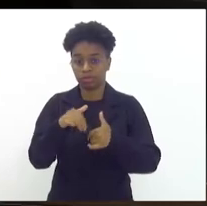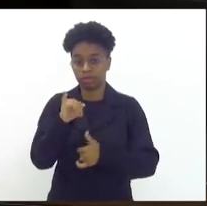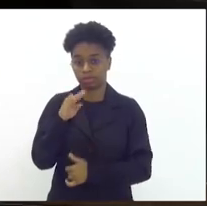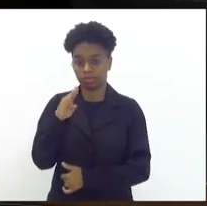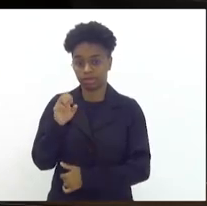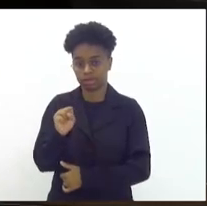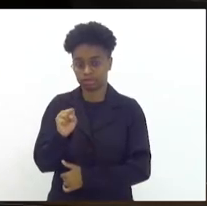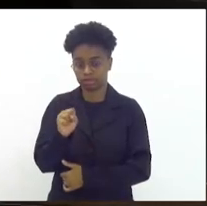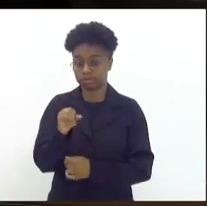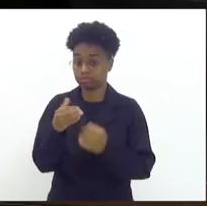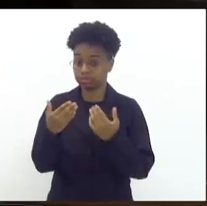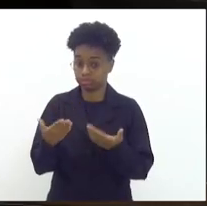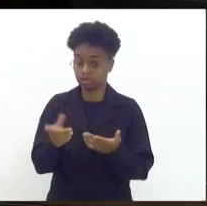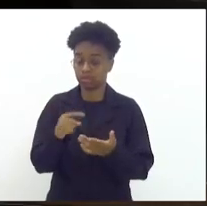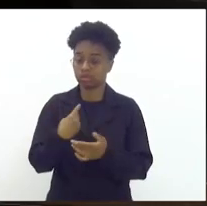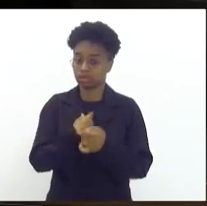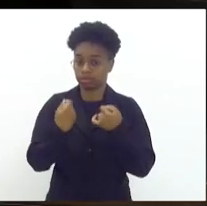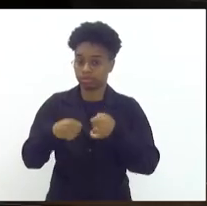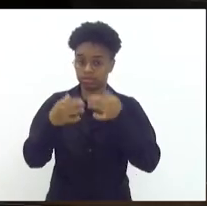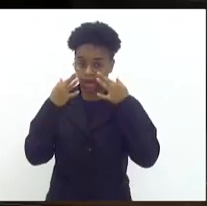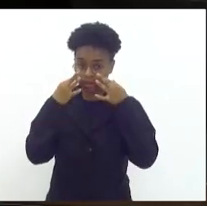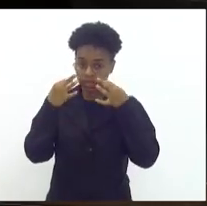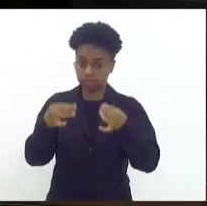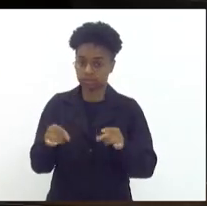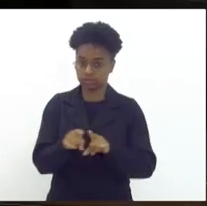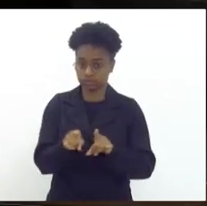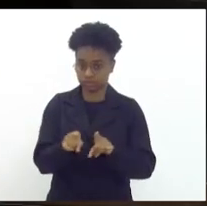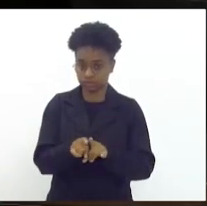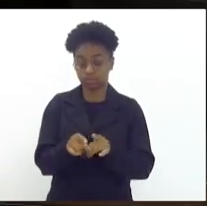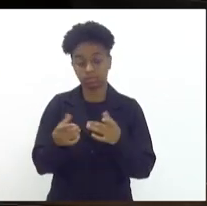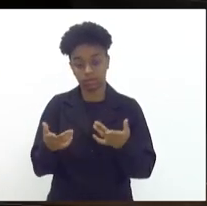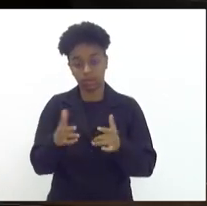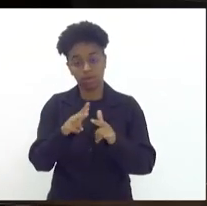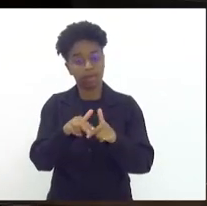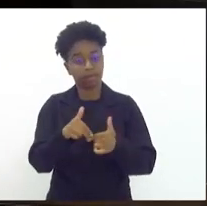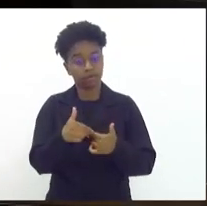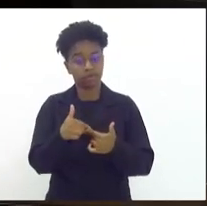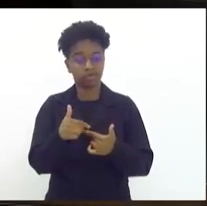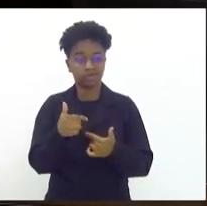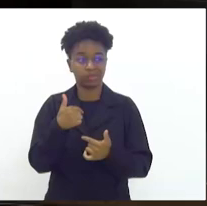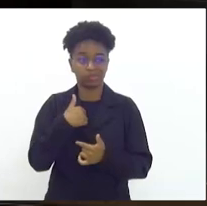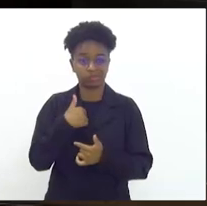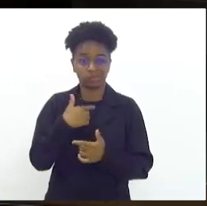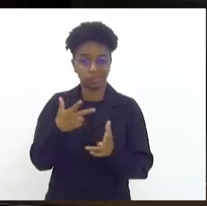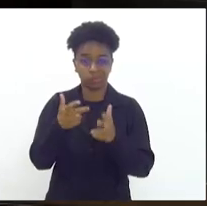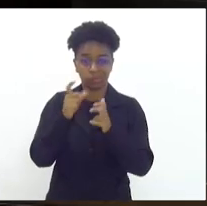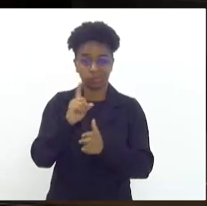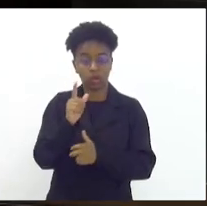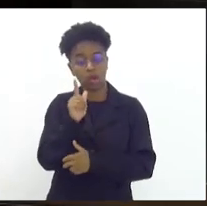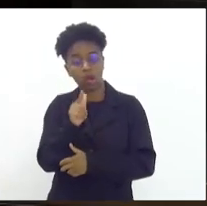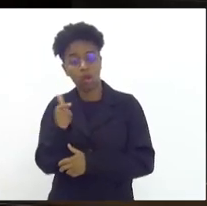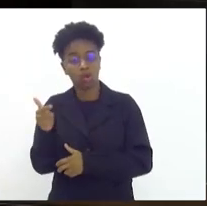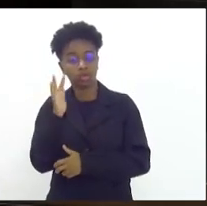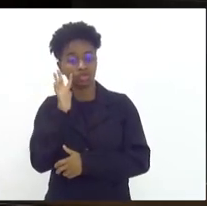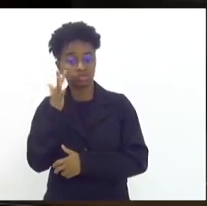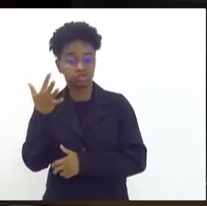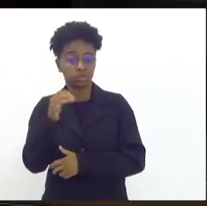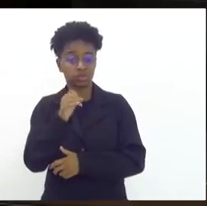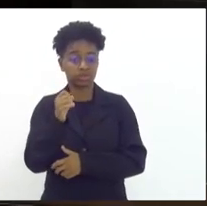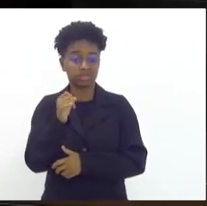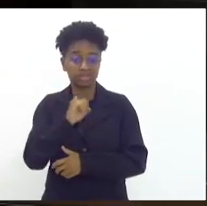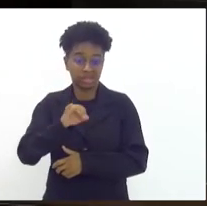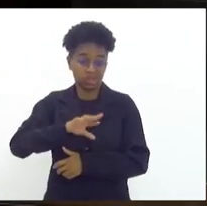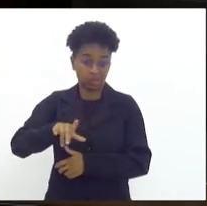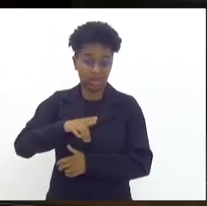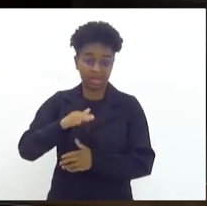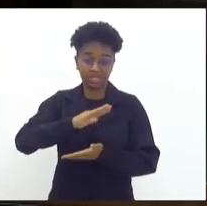Então temos que ficar atento a isso também E aí para esse caso eu não vejo outra solução que não retirar esse esse texto do artigo